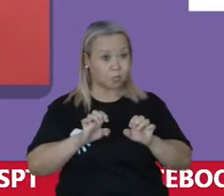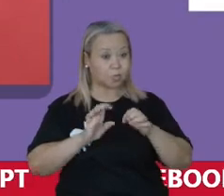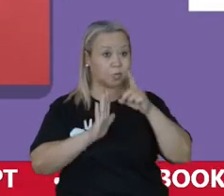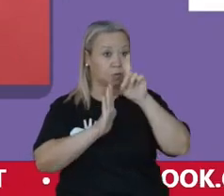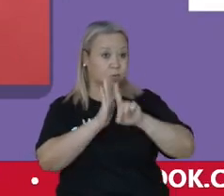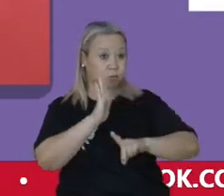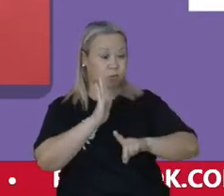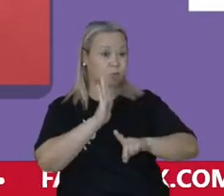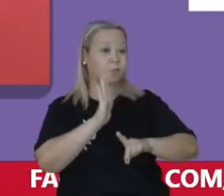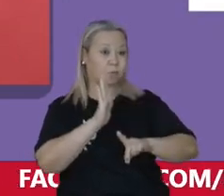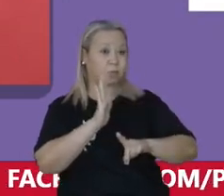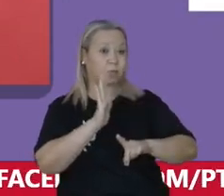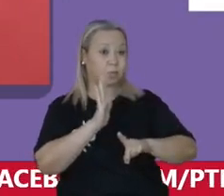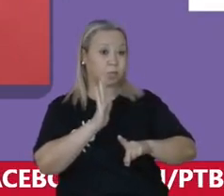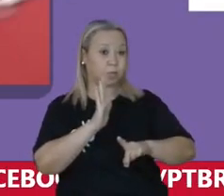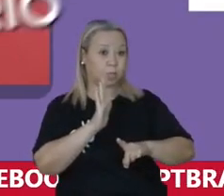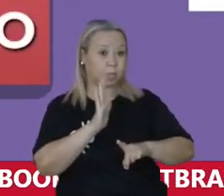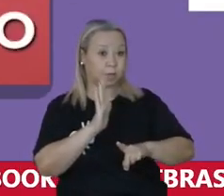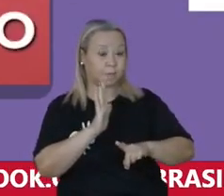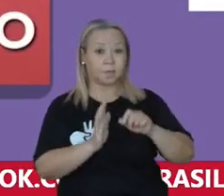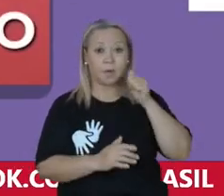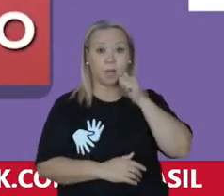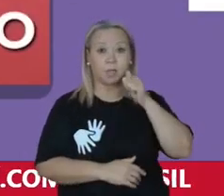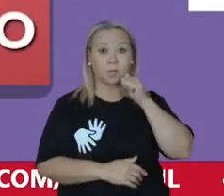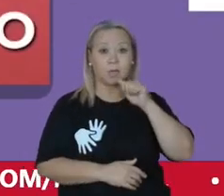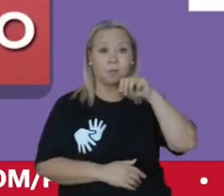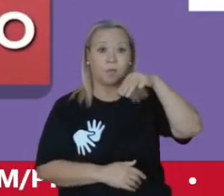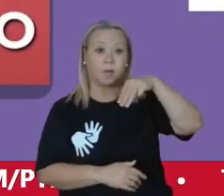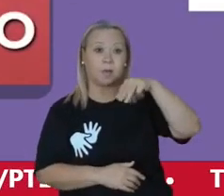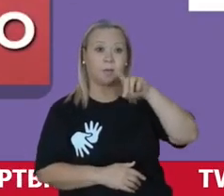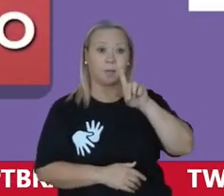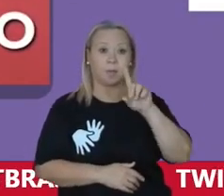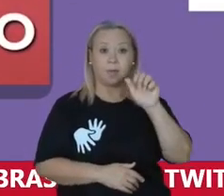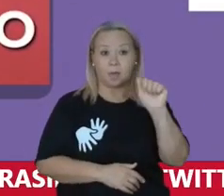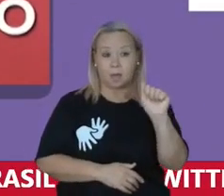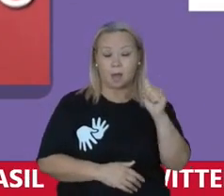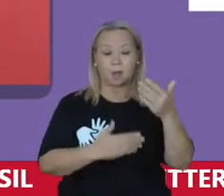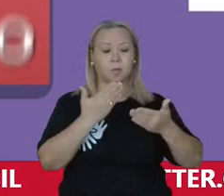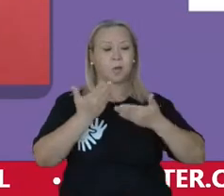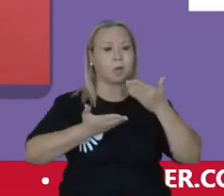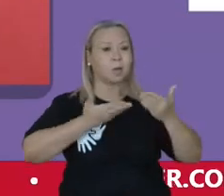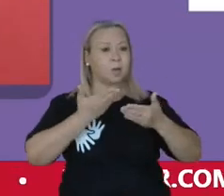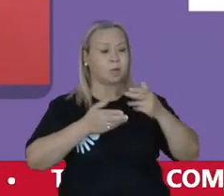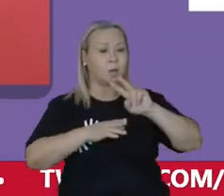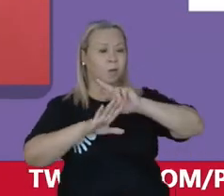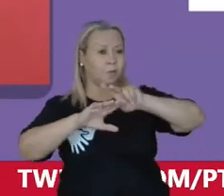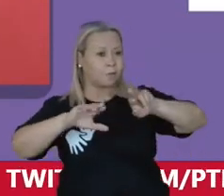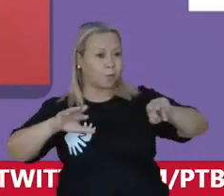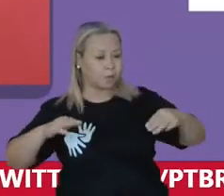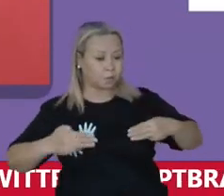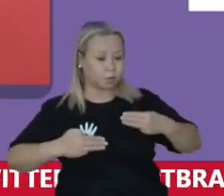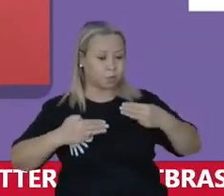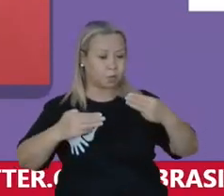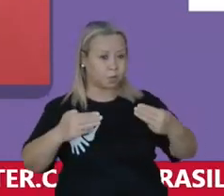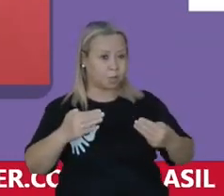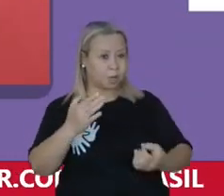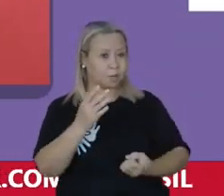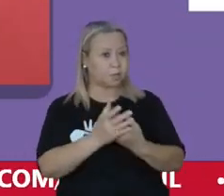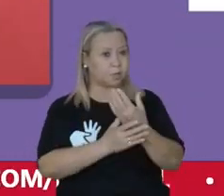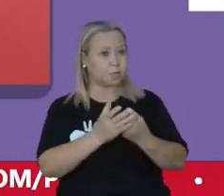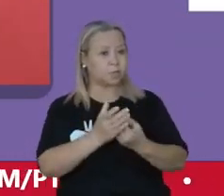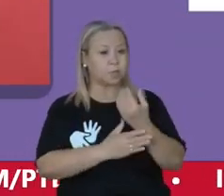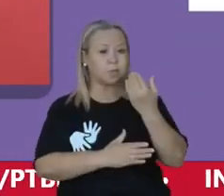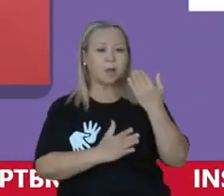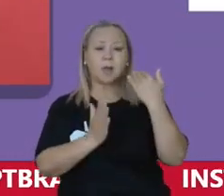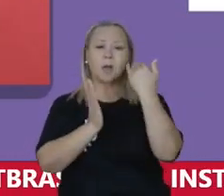diretoria de política para as mulheres no MDA, que construiu uma articulação com vários outros ministérios e produziram